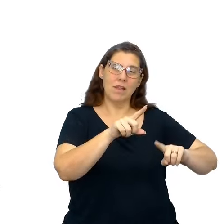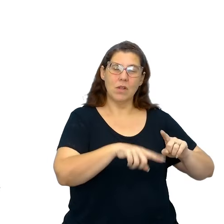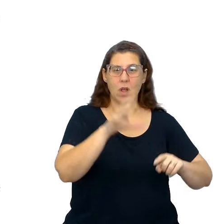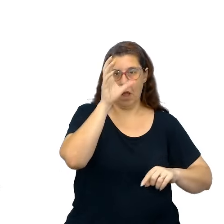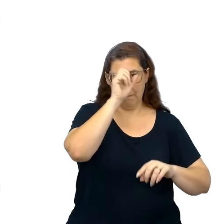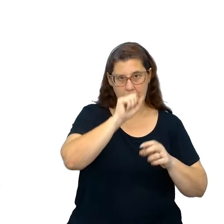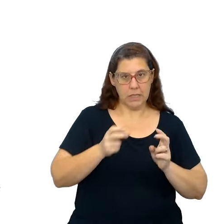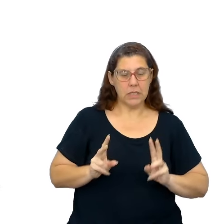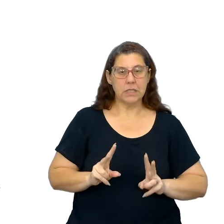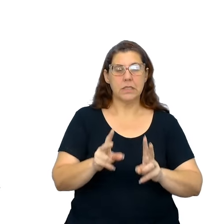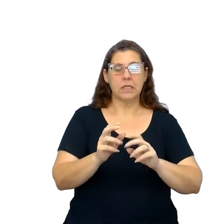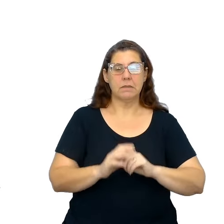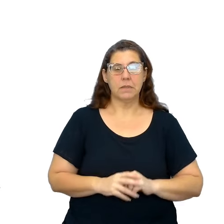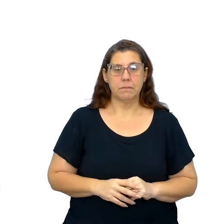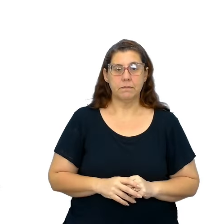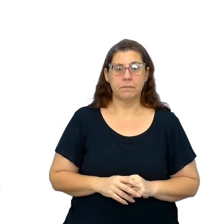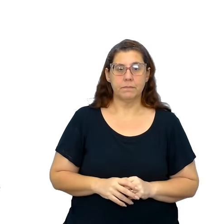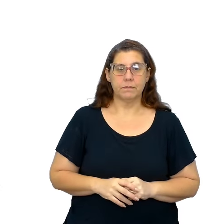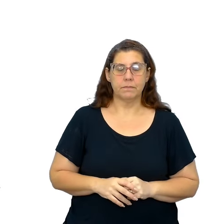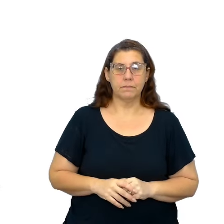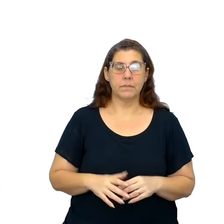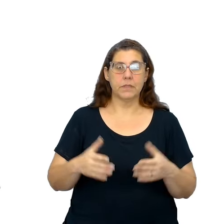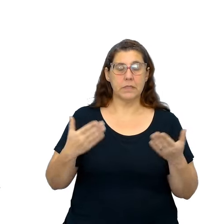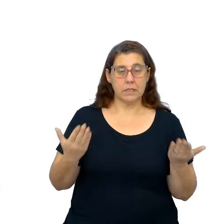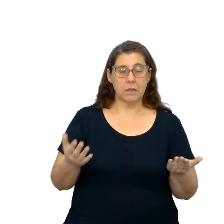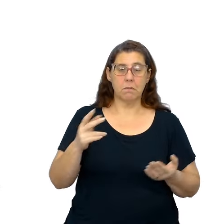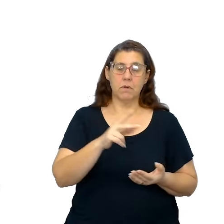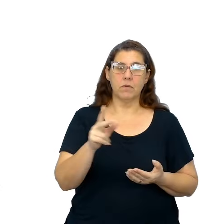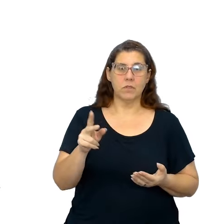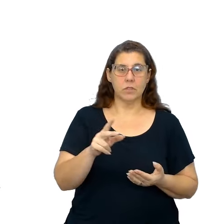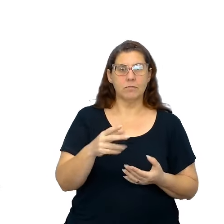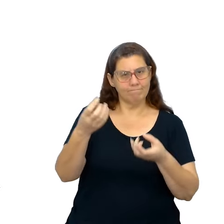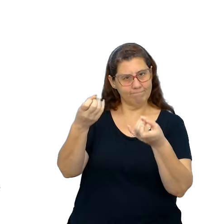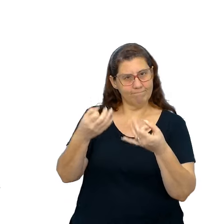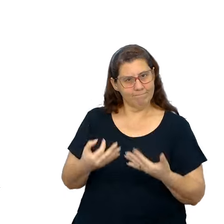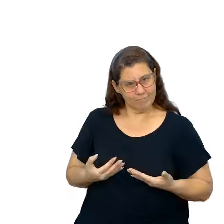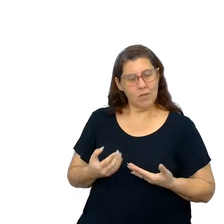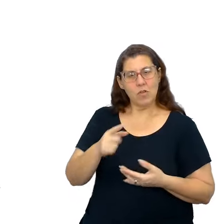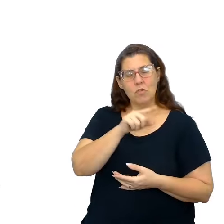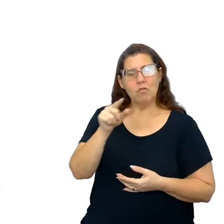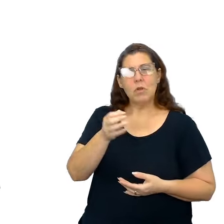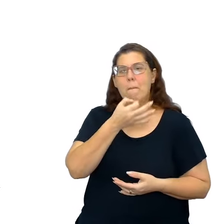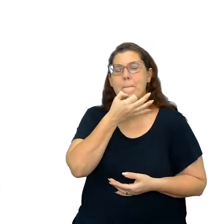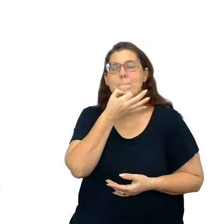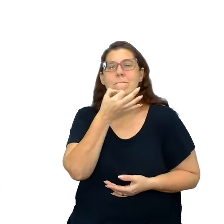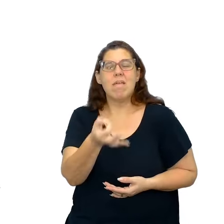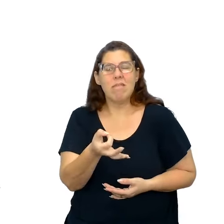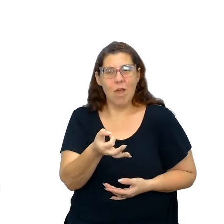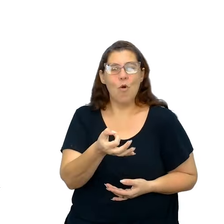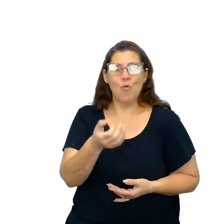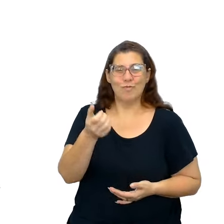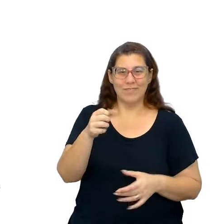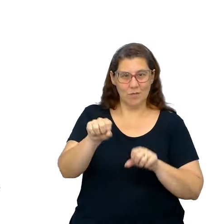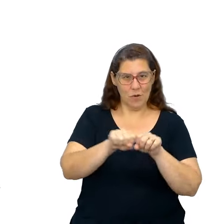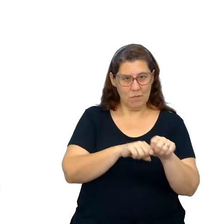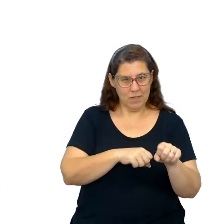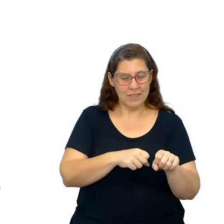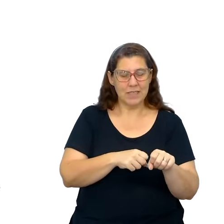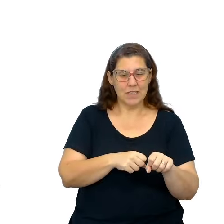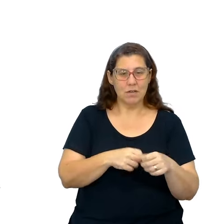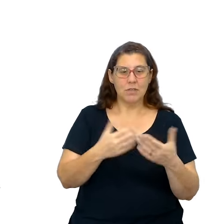Aprender Sempre. Bom, professor, conte para nós o que você está achando das nossas formações, seja